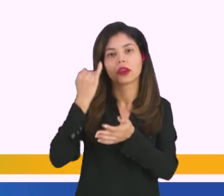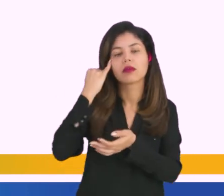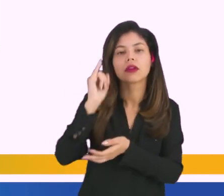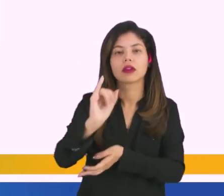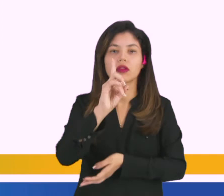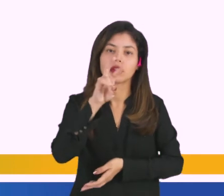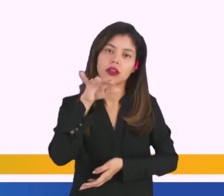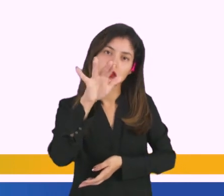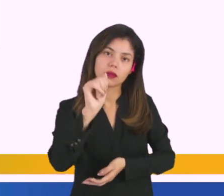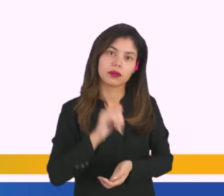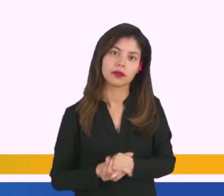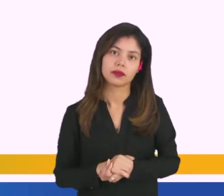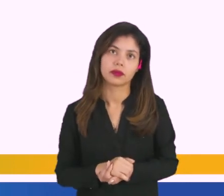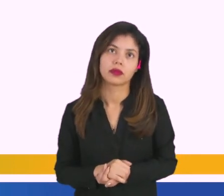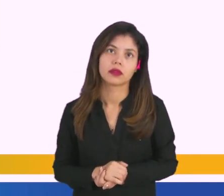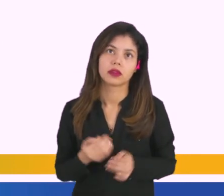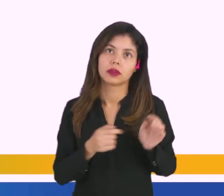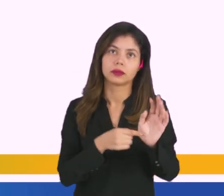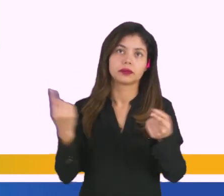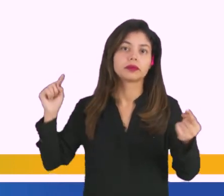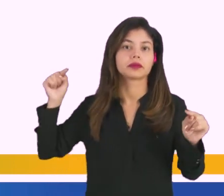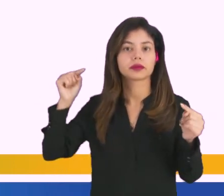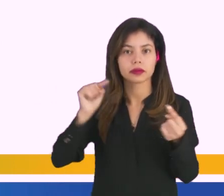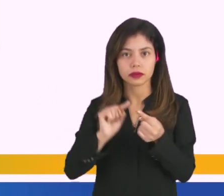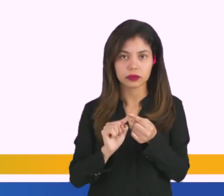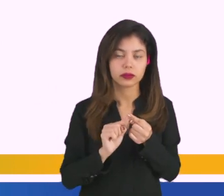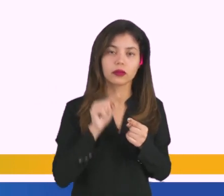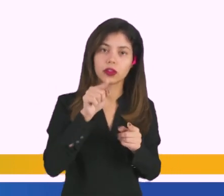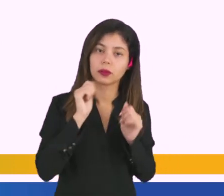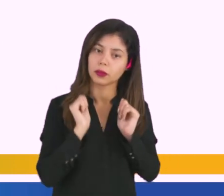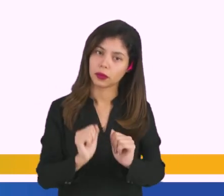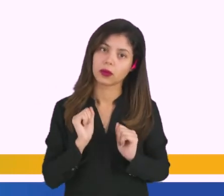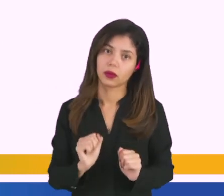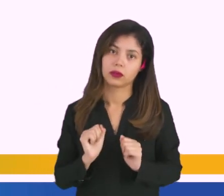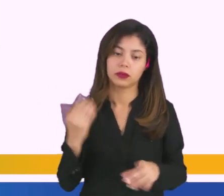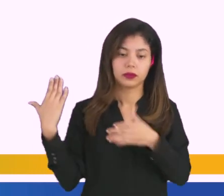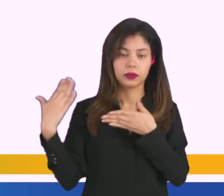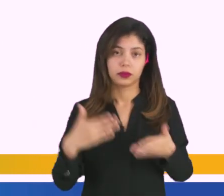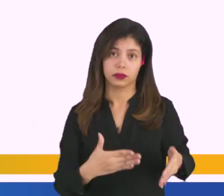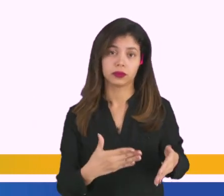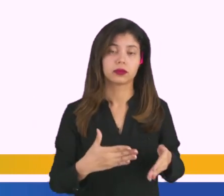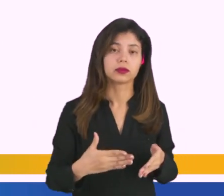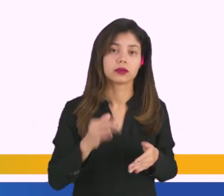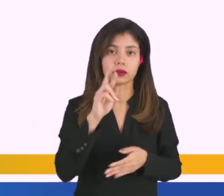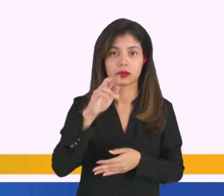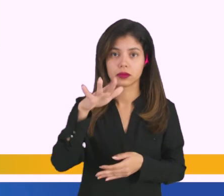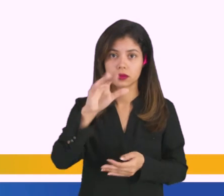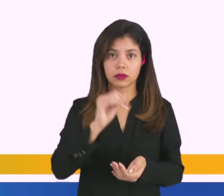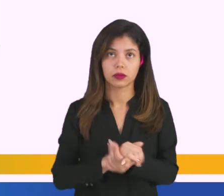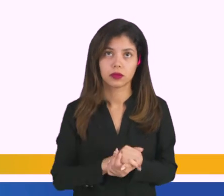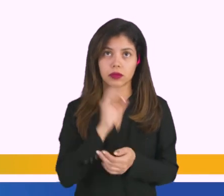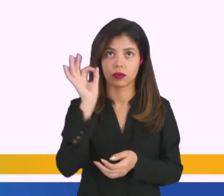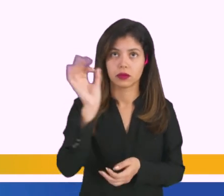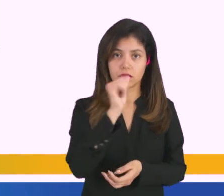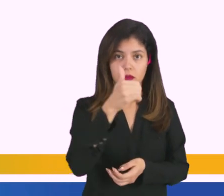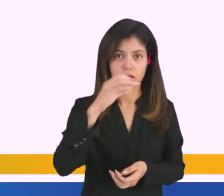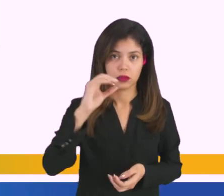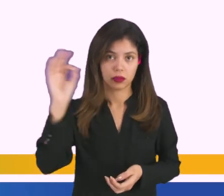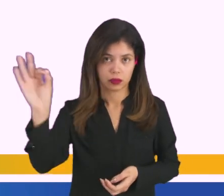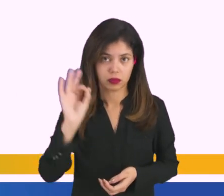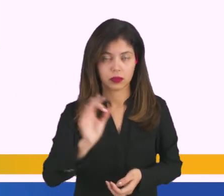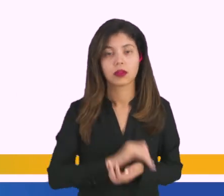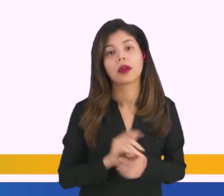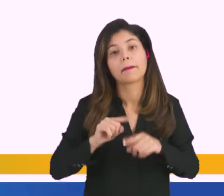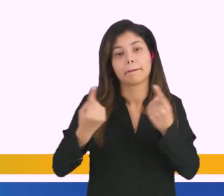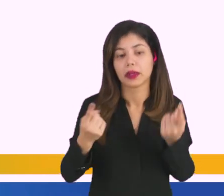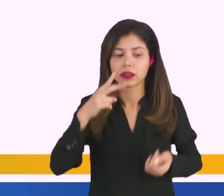o para ideia do desse mal devido algumas aproximações né Você pode não conseguir chegar nessa frequência de 100 porcento mas Observe